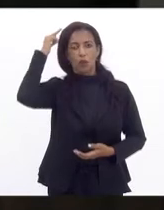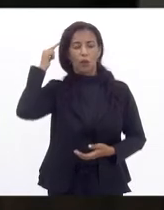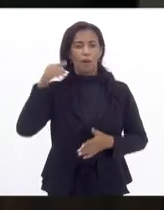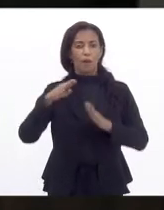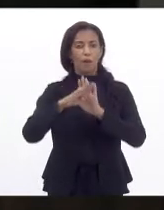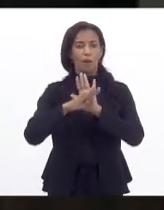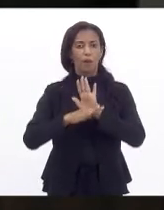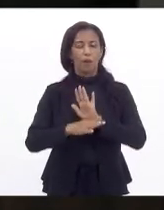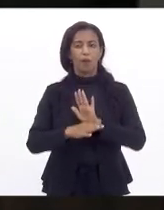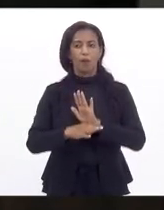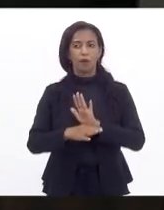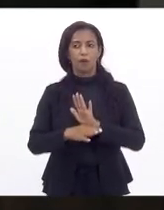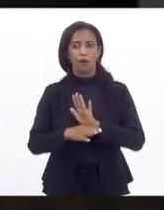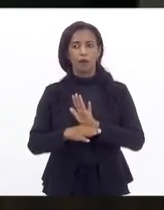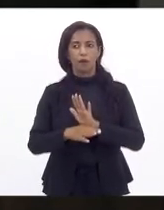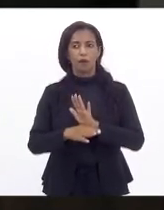programa